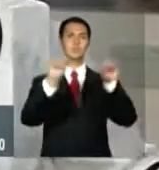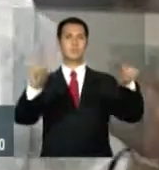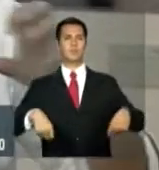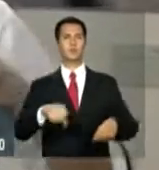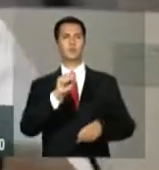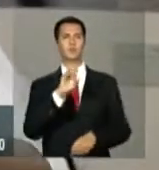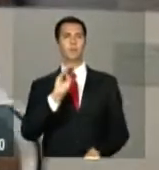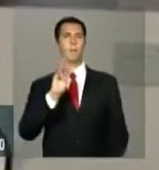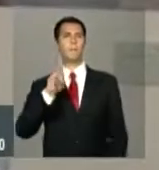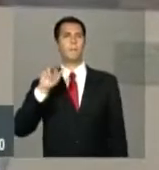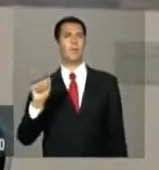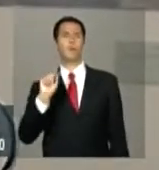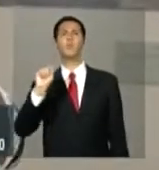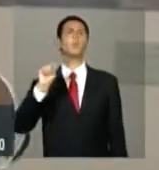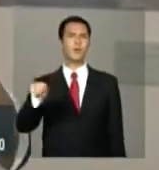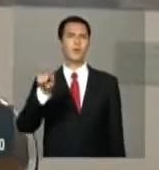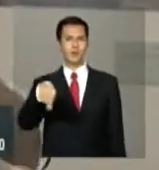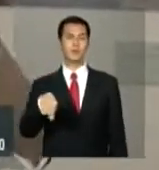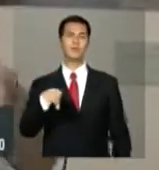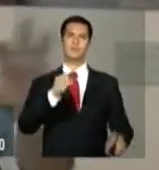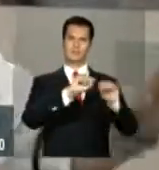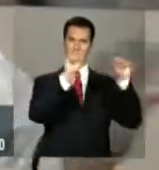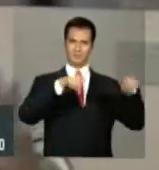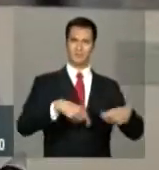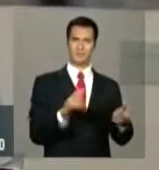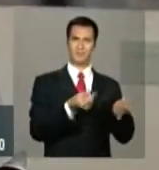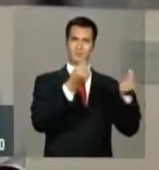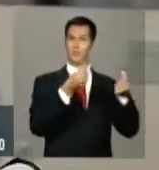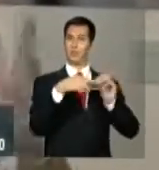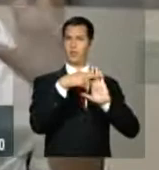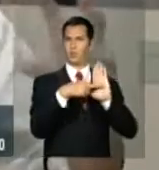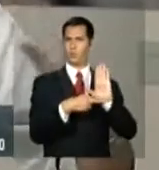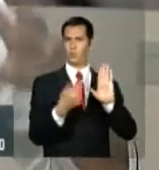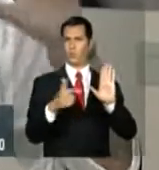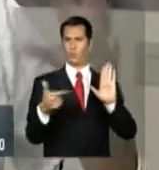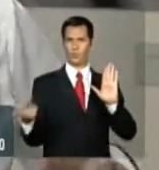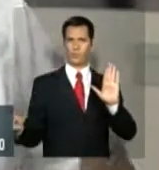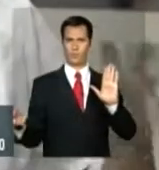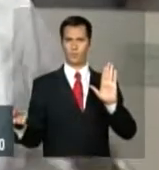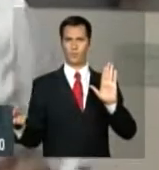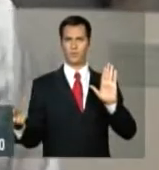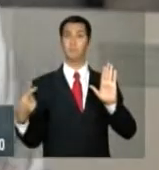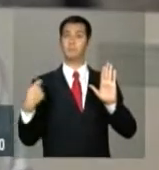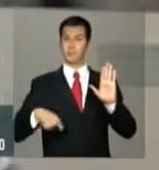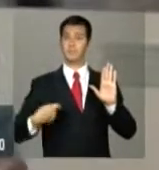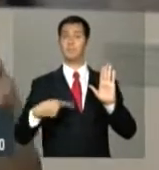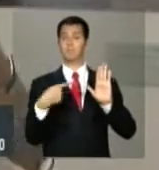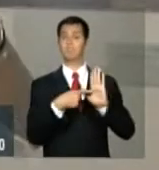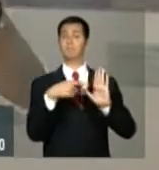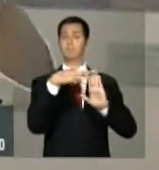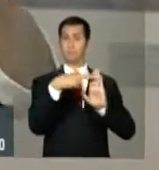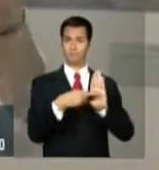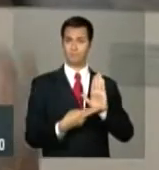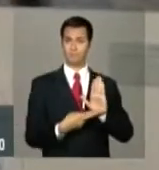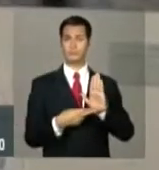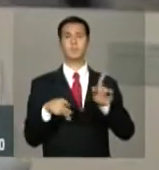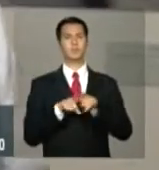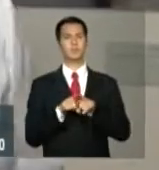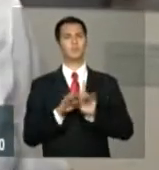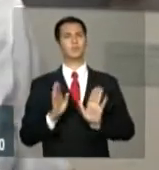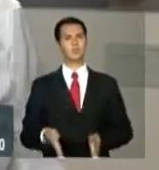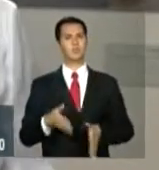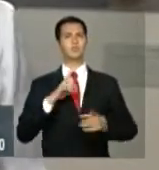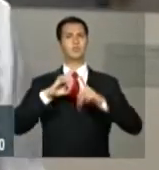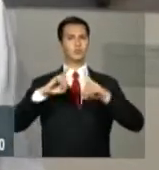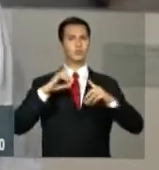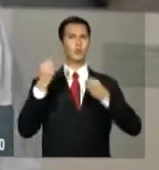sistema sombra, aquela parte do sistema financeiro não regulado, né? Ampliar essa regulação. Se discutiu bastante a questão